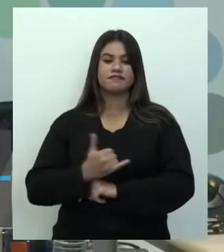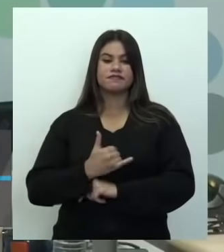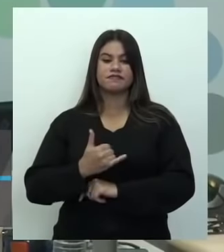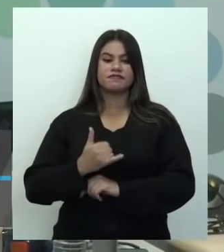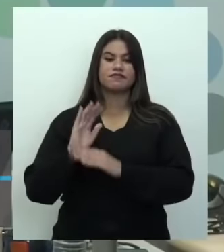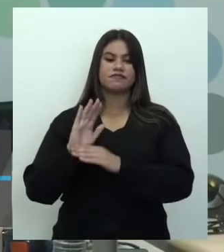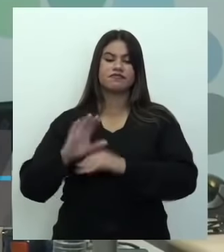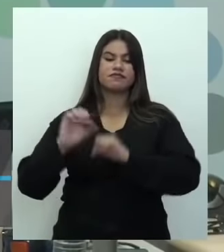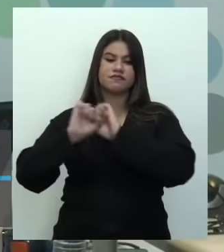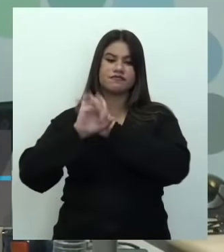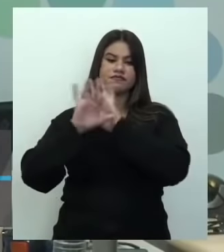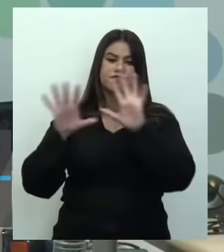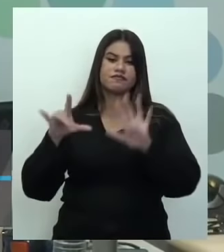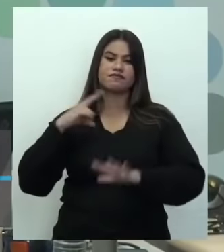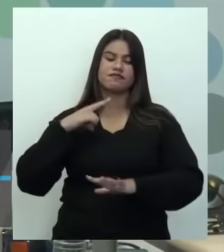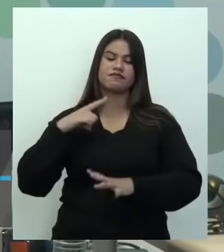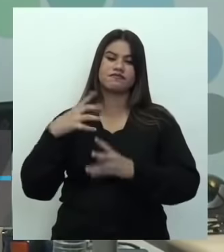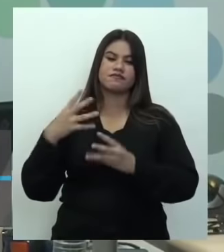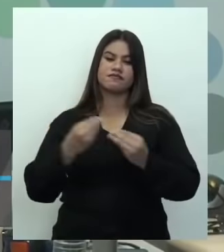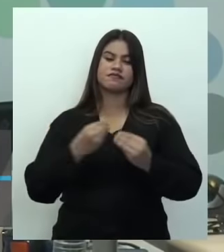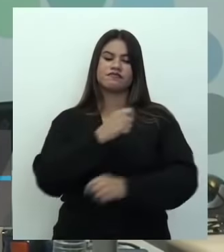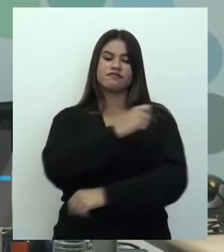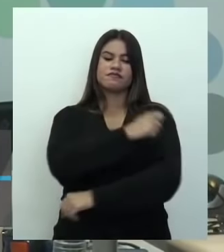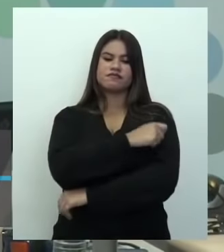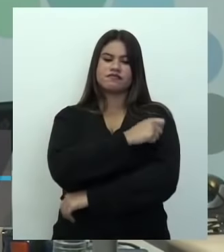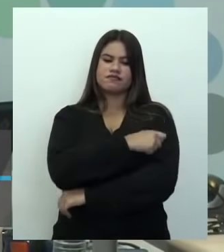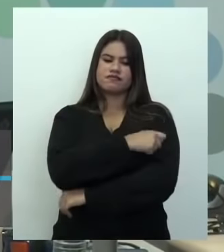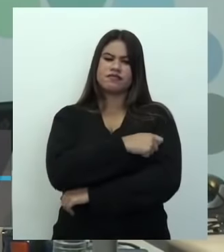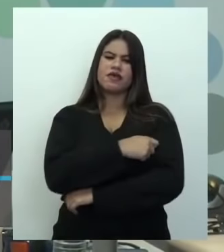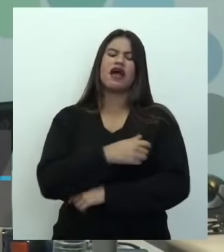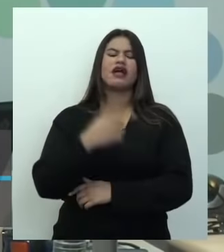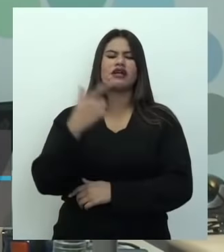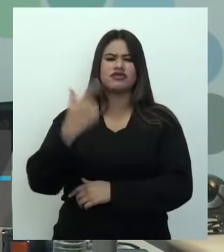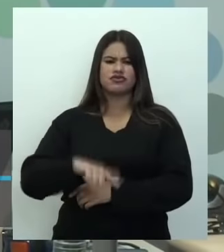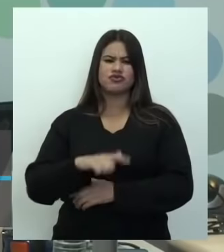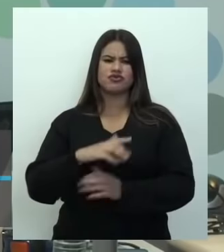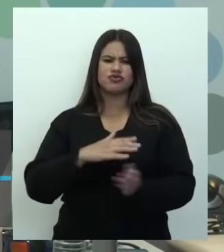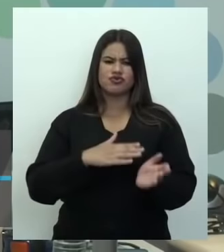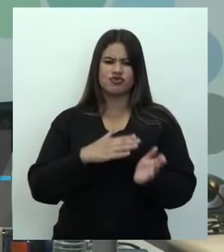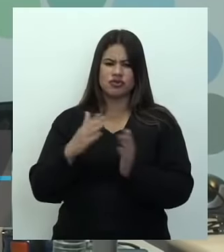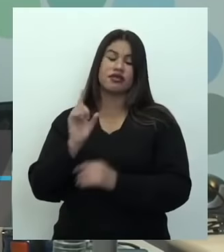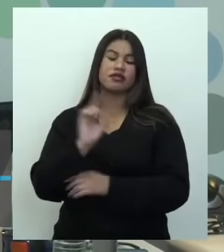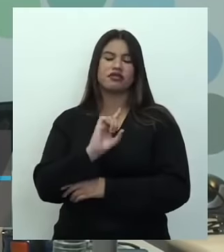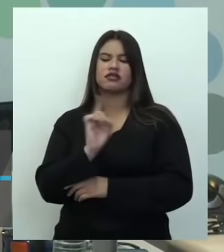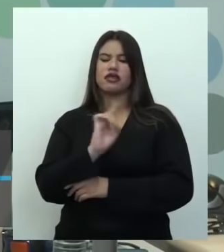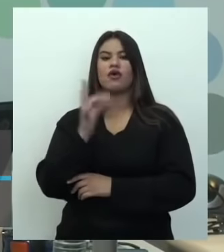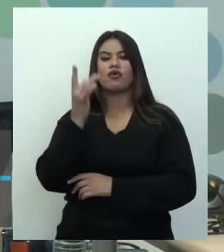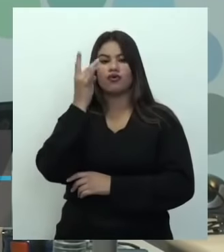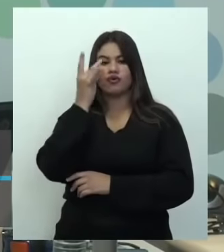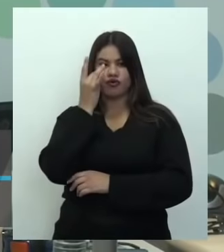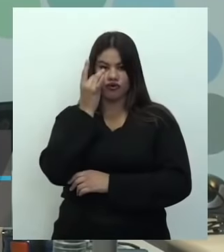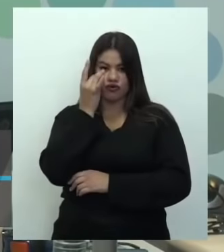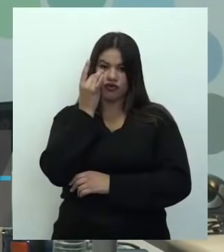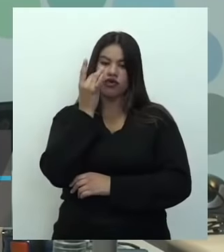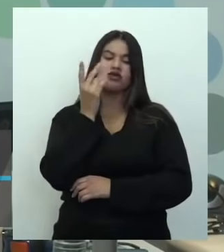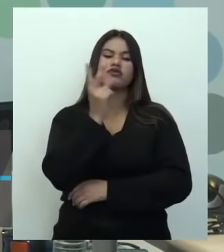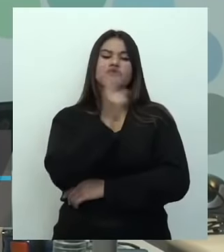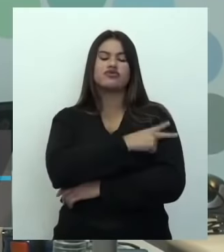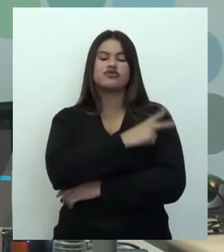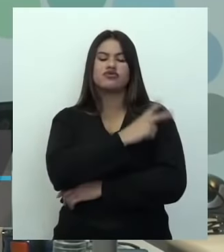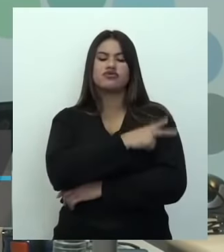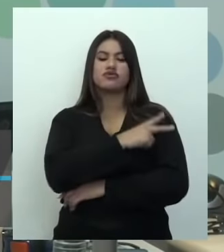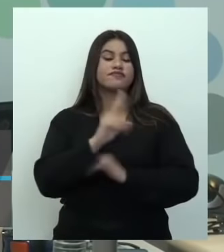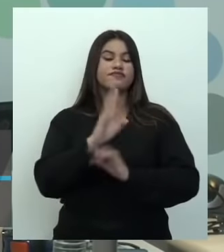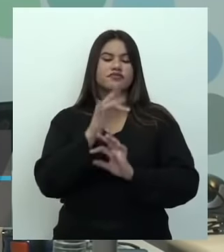né? A gente tem muitos alunos falando, é uma aula repetida? Não, não é uma aula repetida, é uma aula do segundo